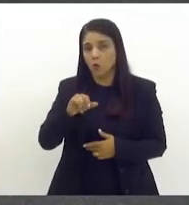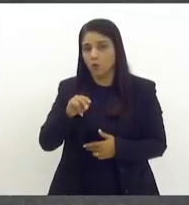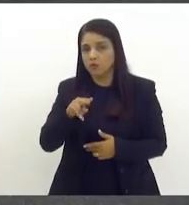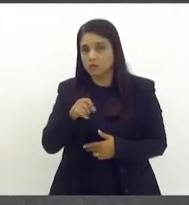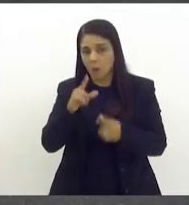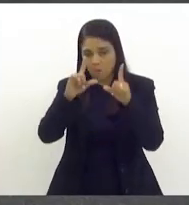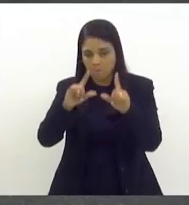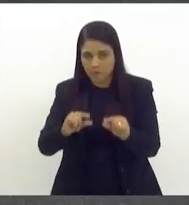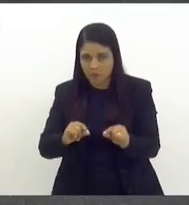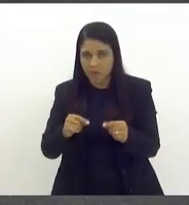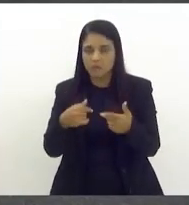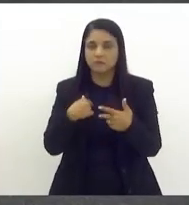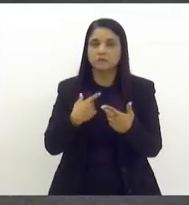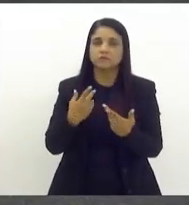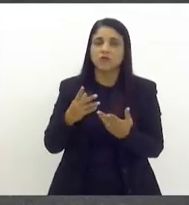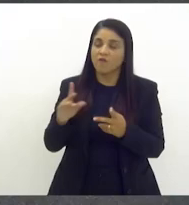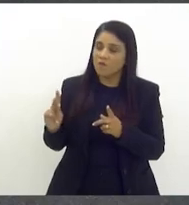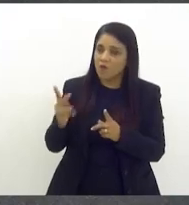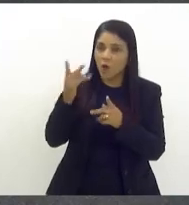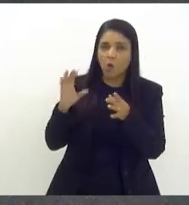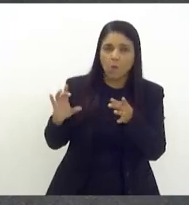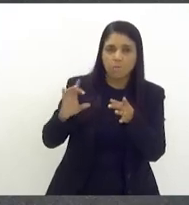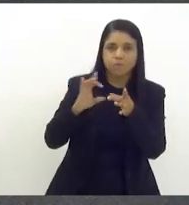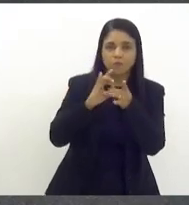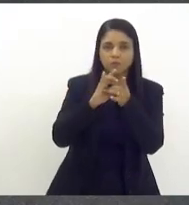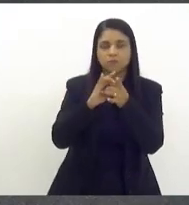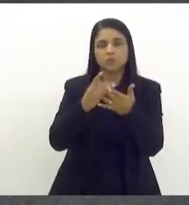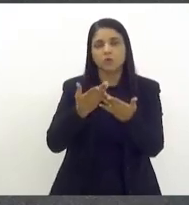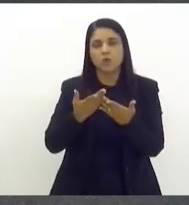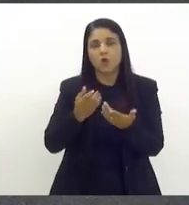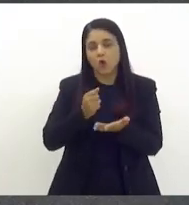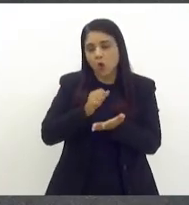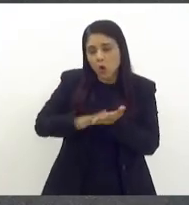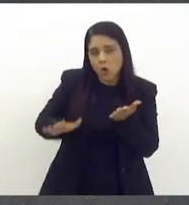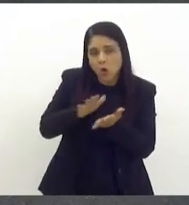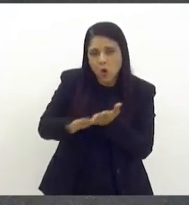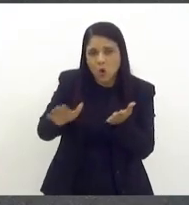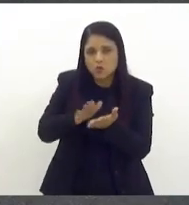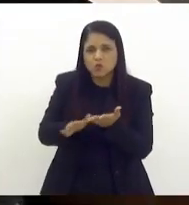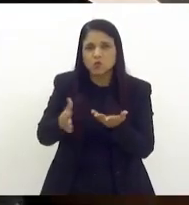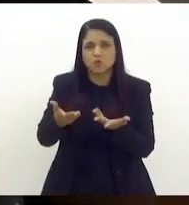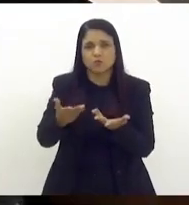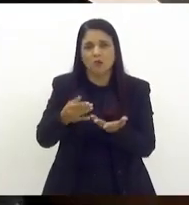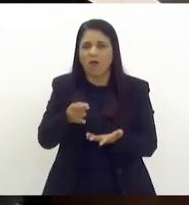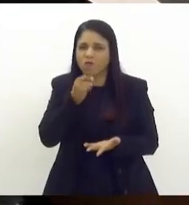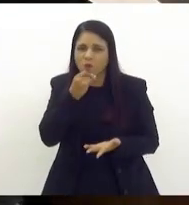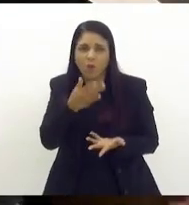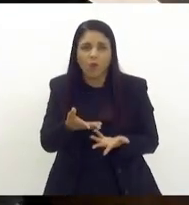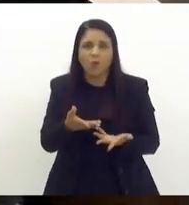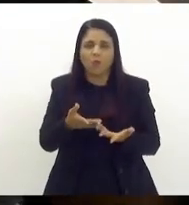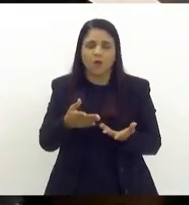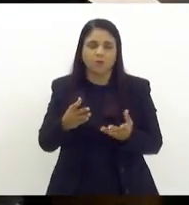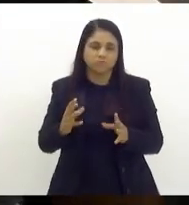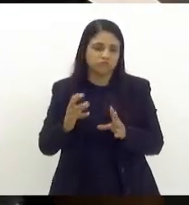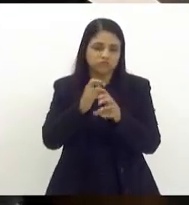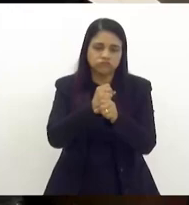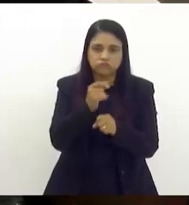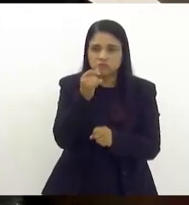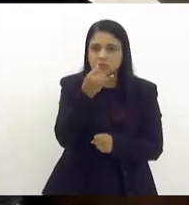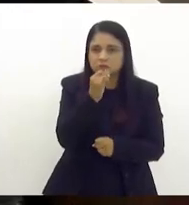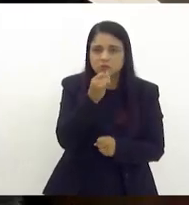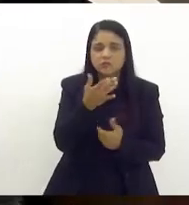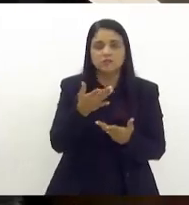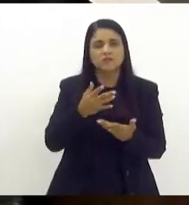combate o consumo supérfluo que aumenta a eficiência energética então tem vários critérios